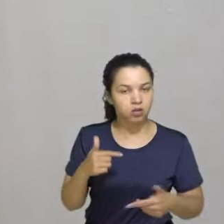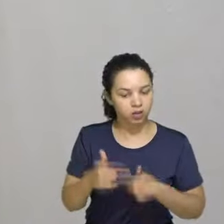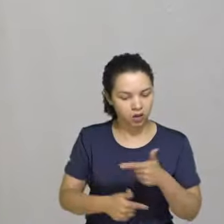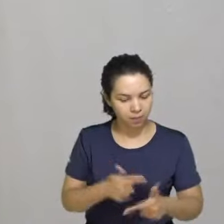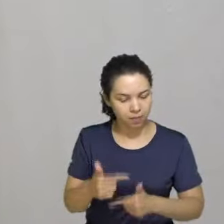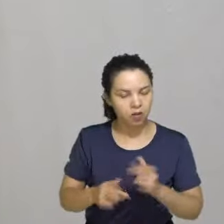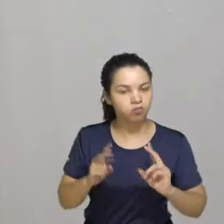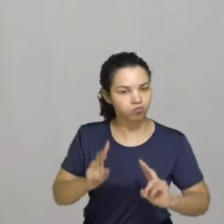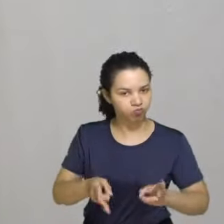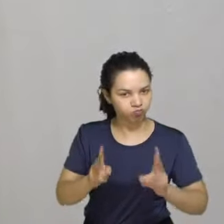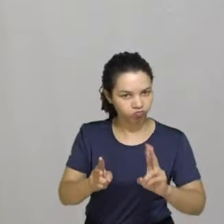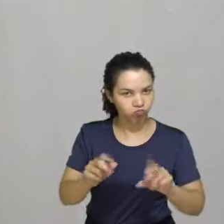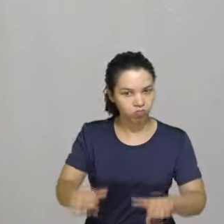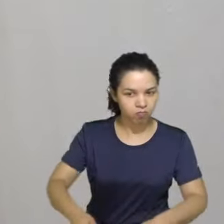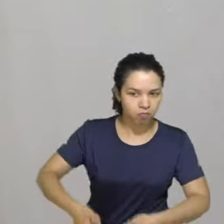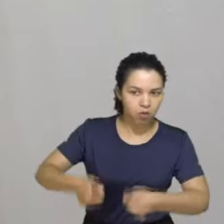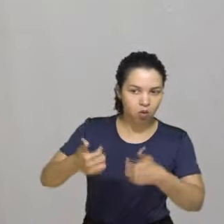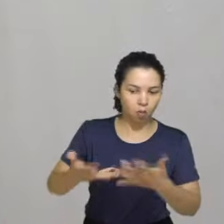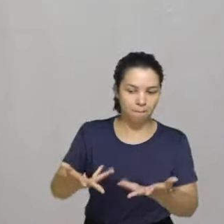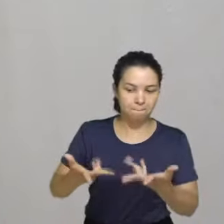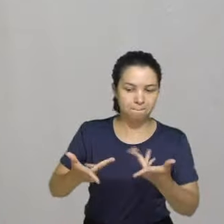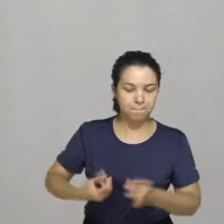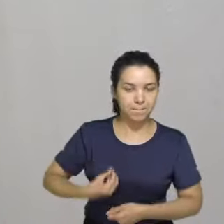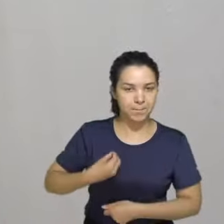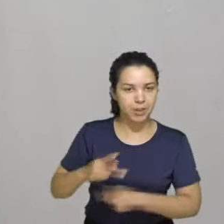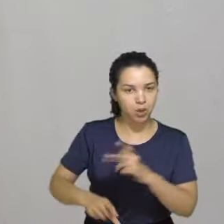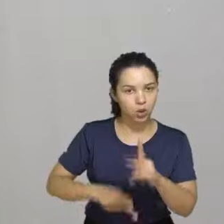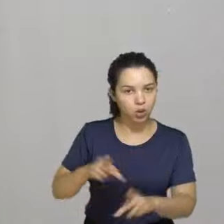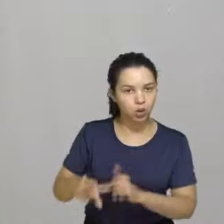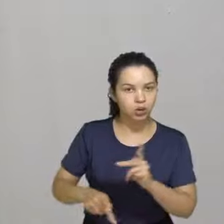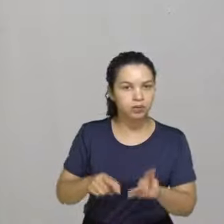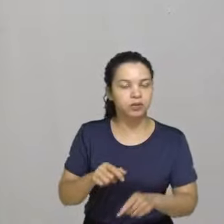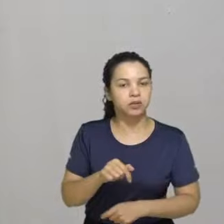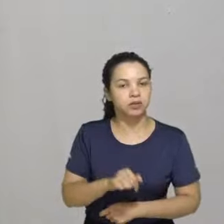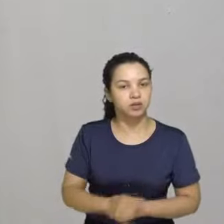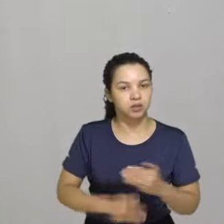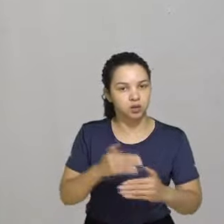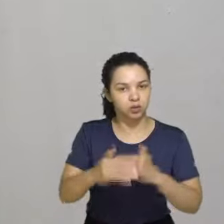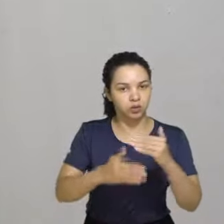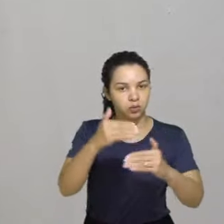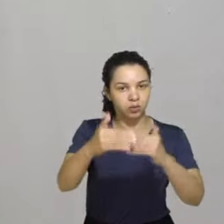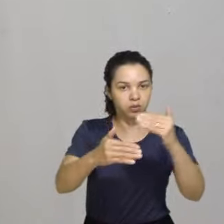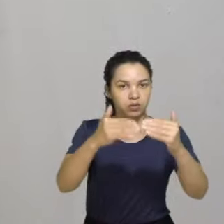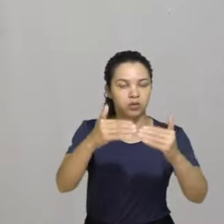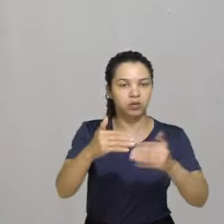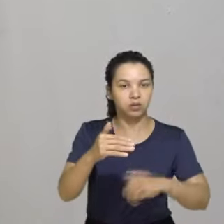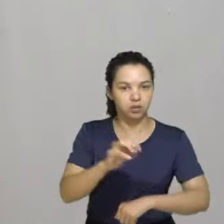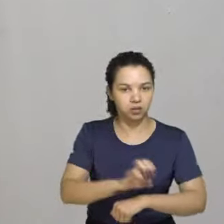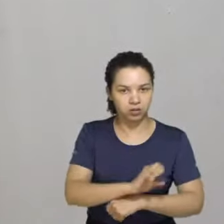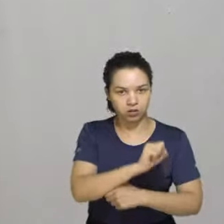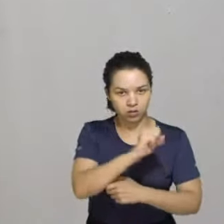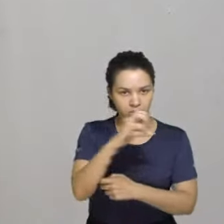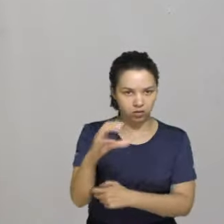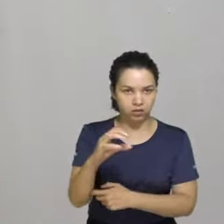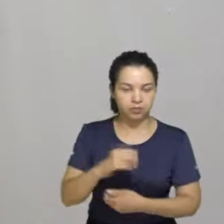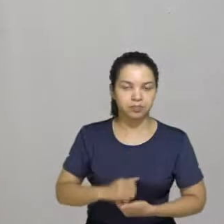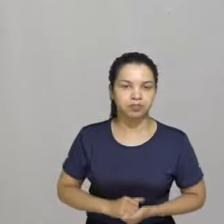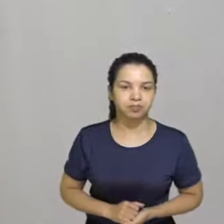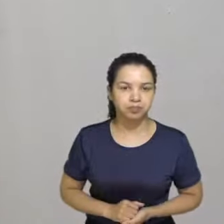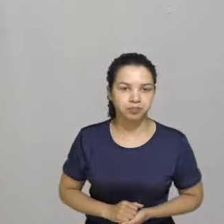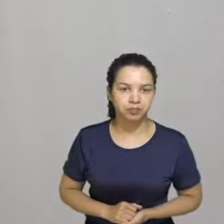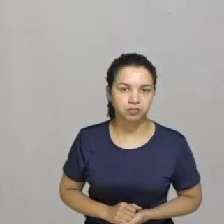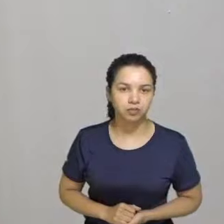para buscar uma melhor qualidade de vida à nossa população e o desenvolvimento da nossa querida e bela Santa Catarina. Encerro